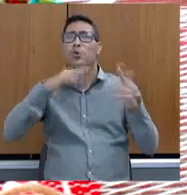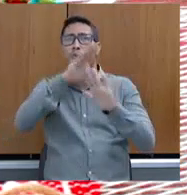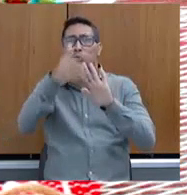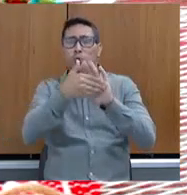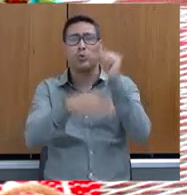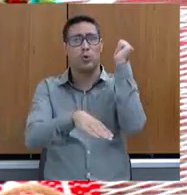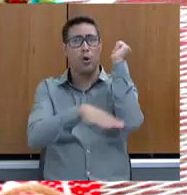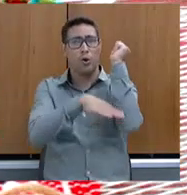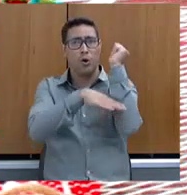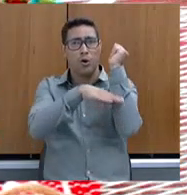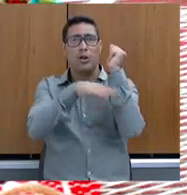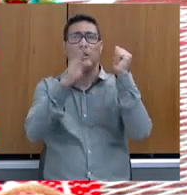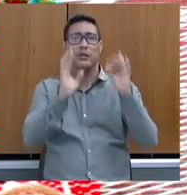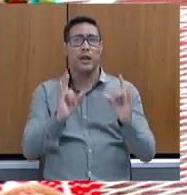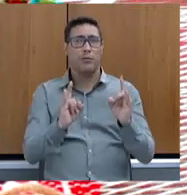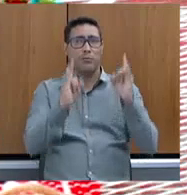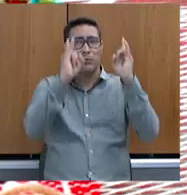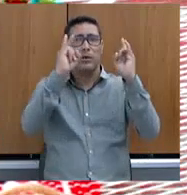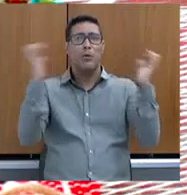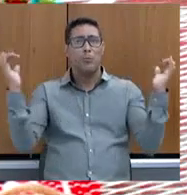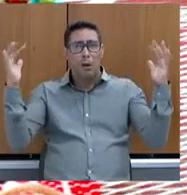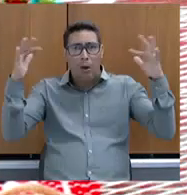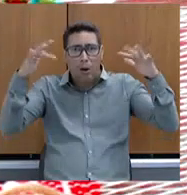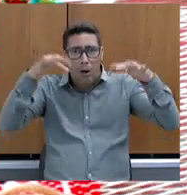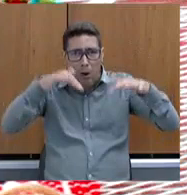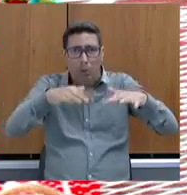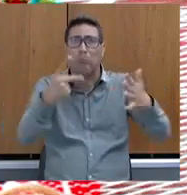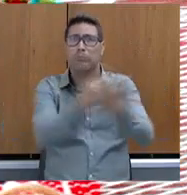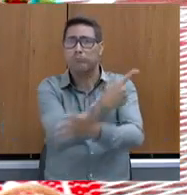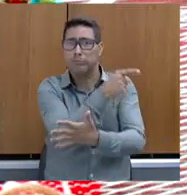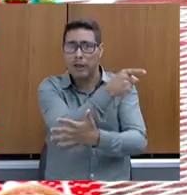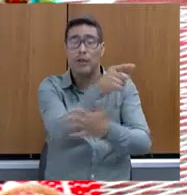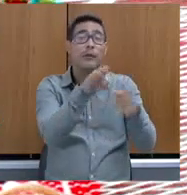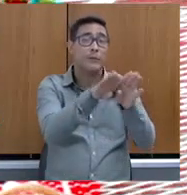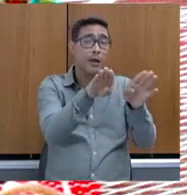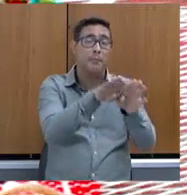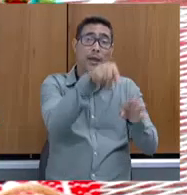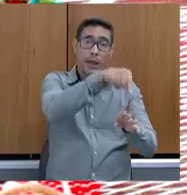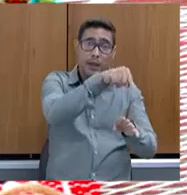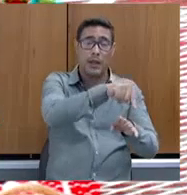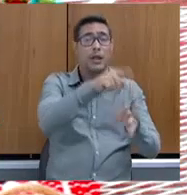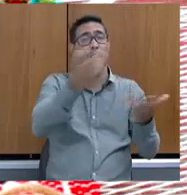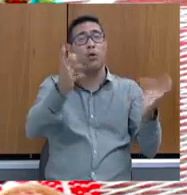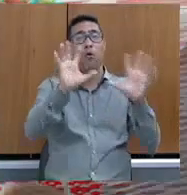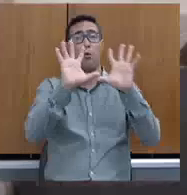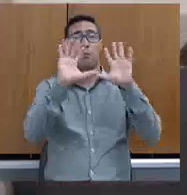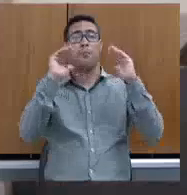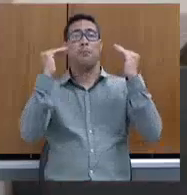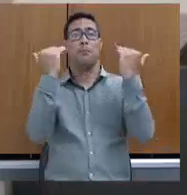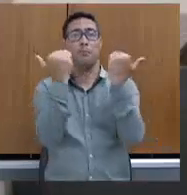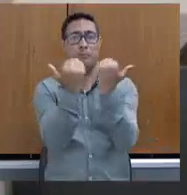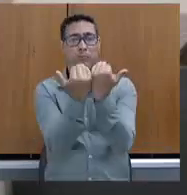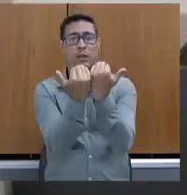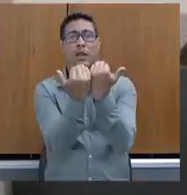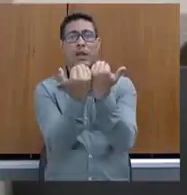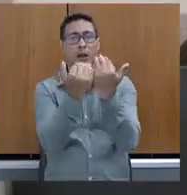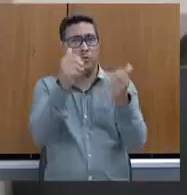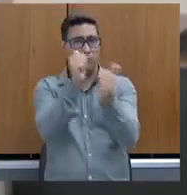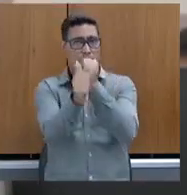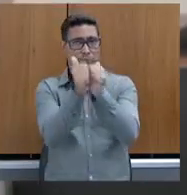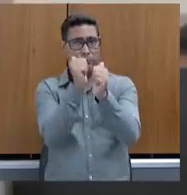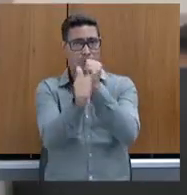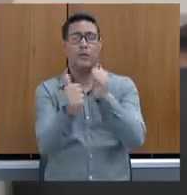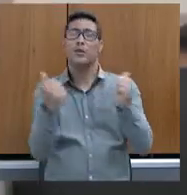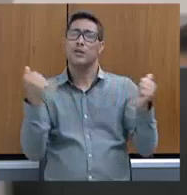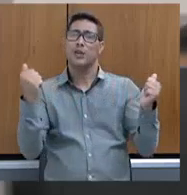festivais que acontecem no Mineirão nas ruas ou seja esse grande bom de eventos culturais que já